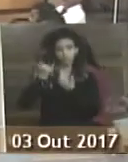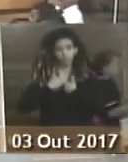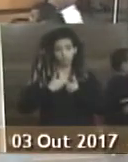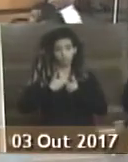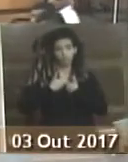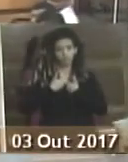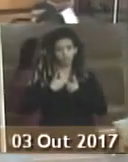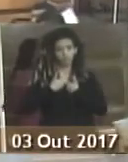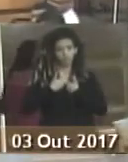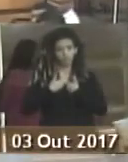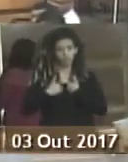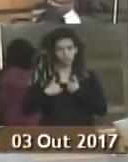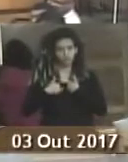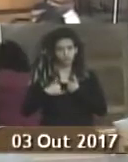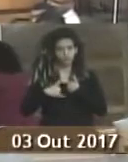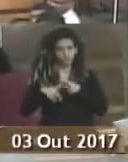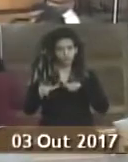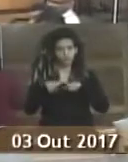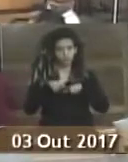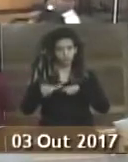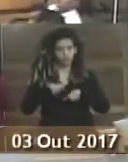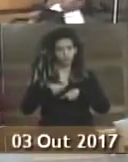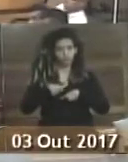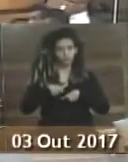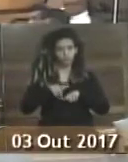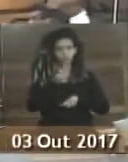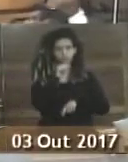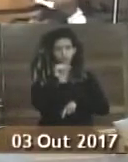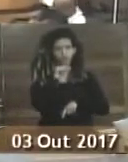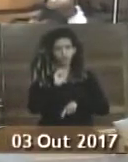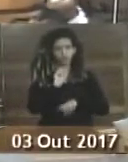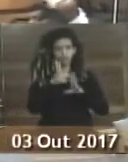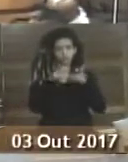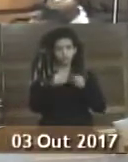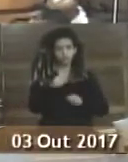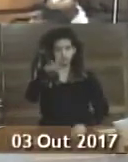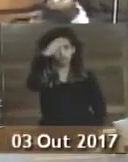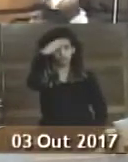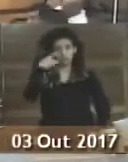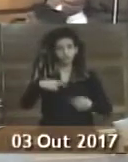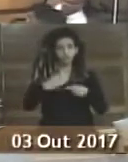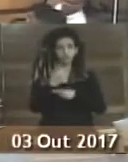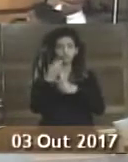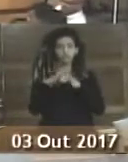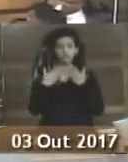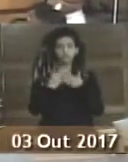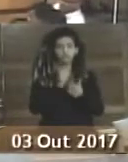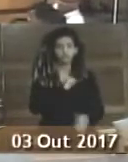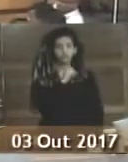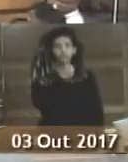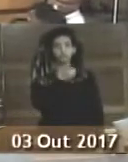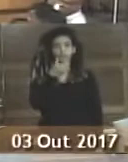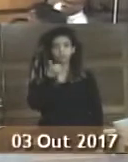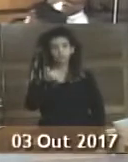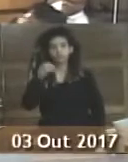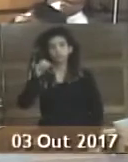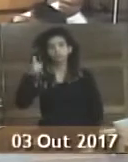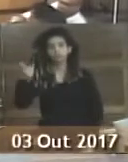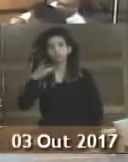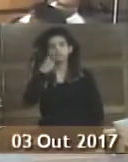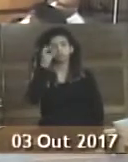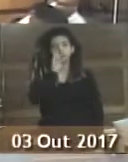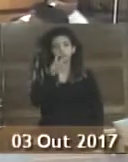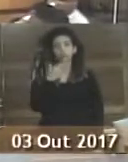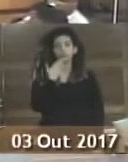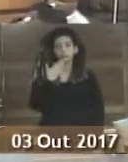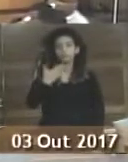dos investimentos sobre a captação e distribuição de água potável no município de Angra dos Reis. Em discussão única, requerimento número 1101/17, autoria do vereador Zé Augusto,